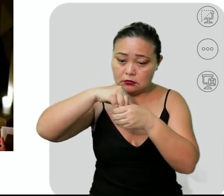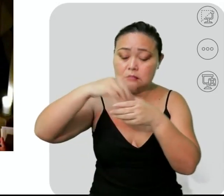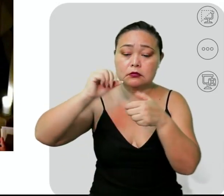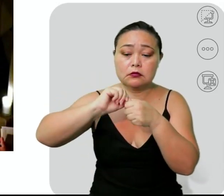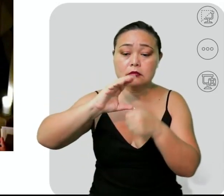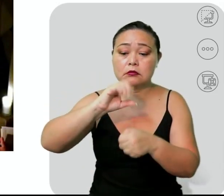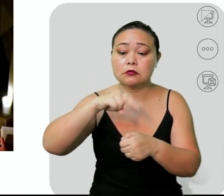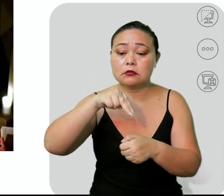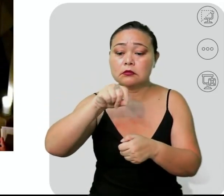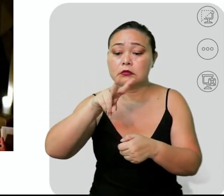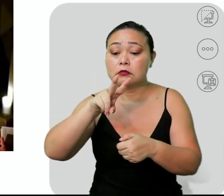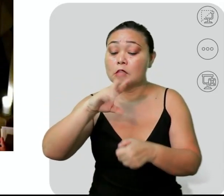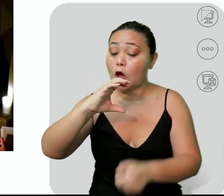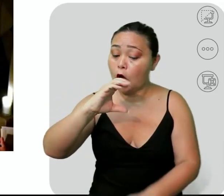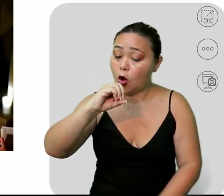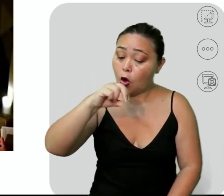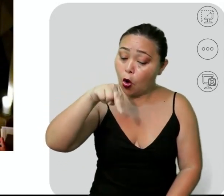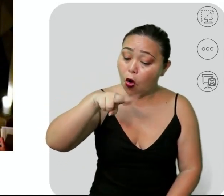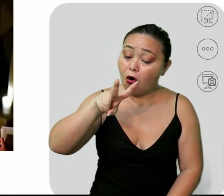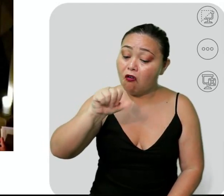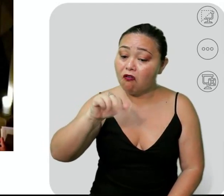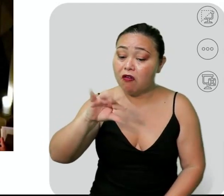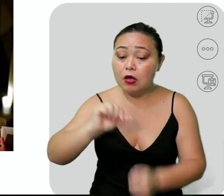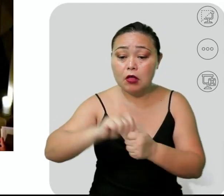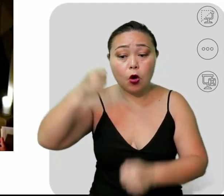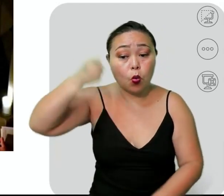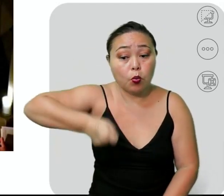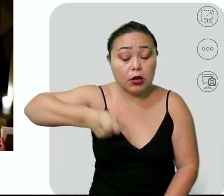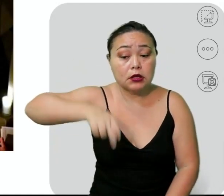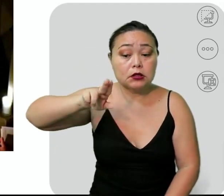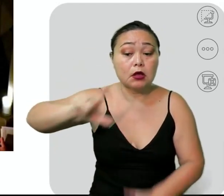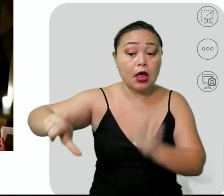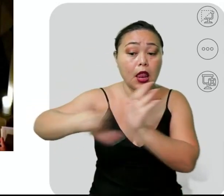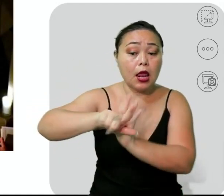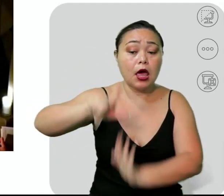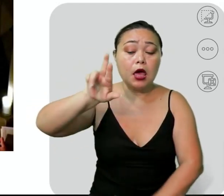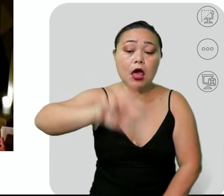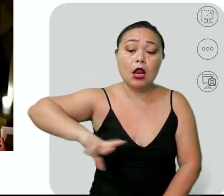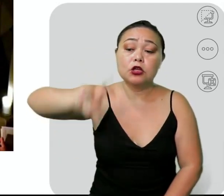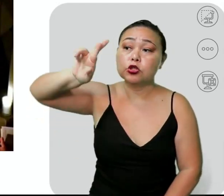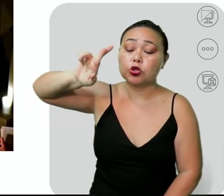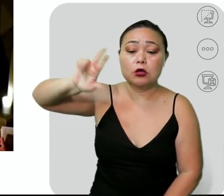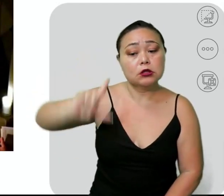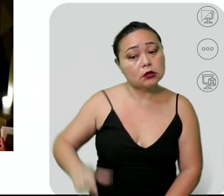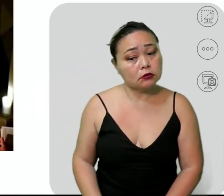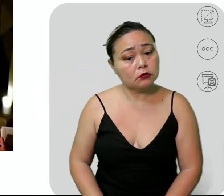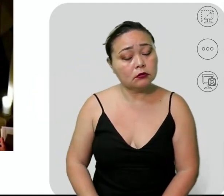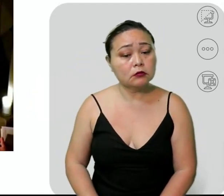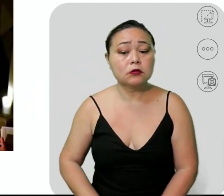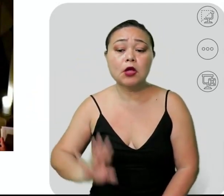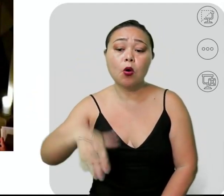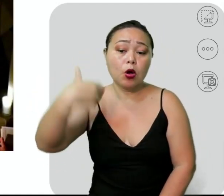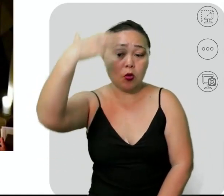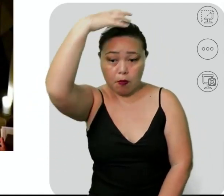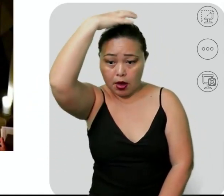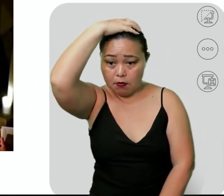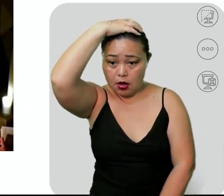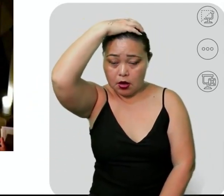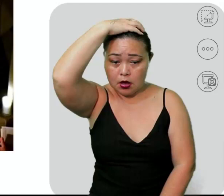a aplicação das leis religiosas, né? Quando o